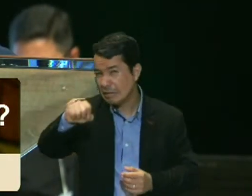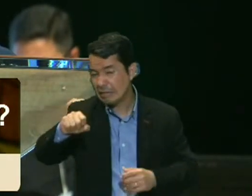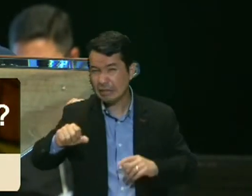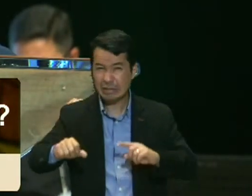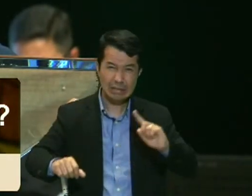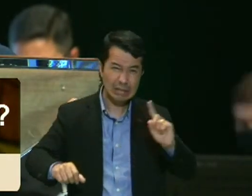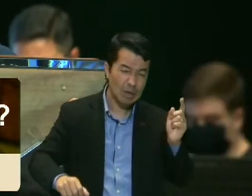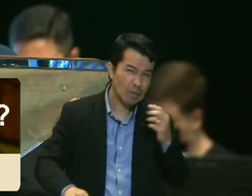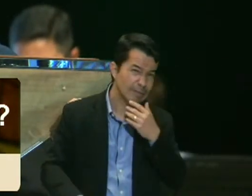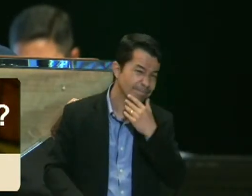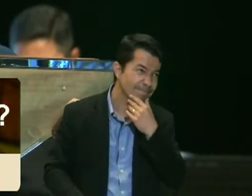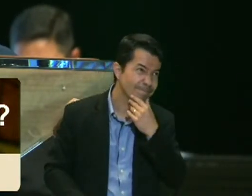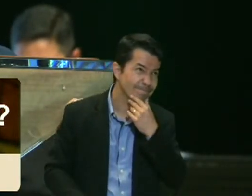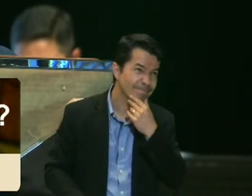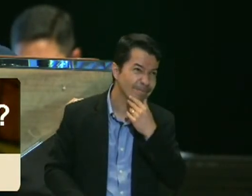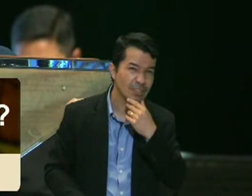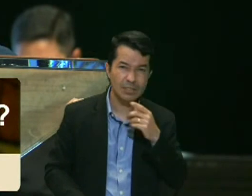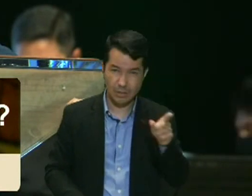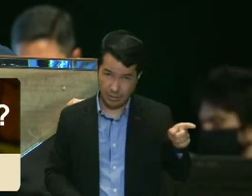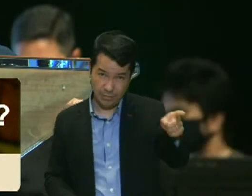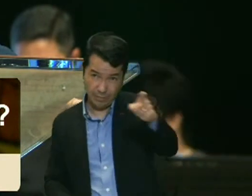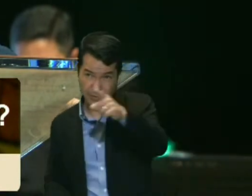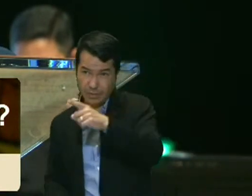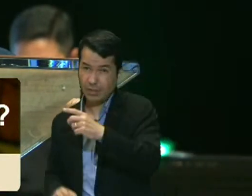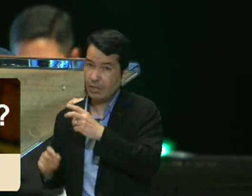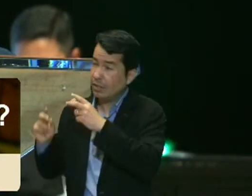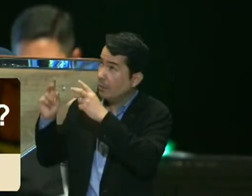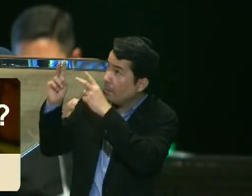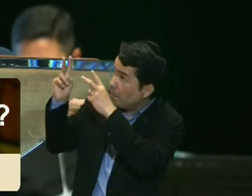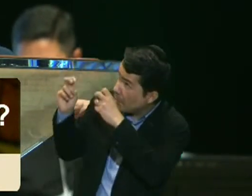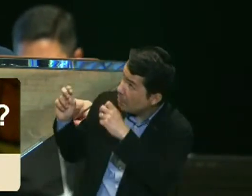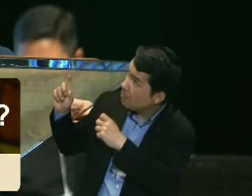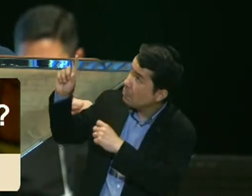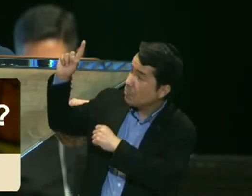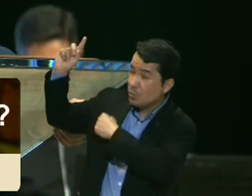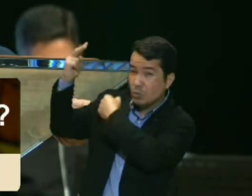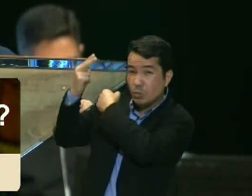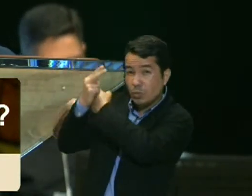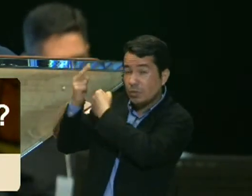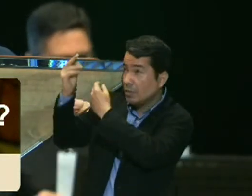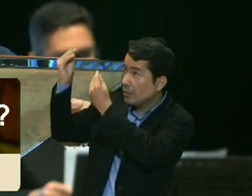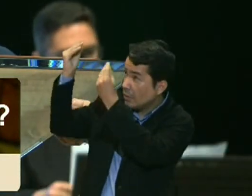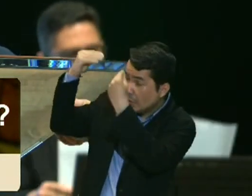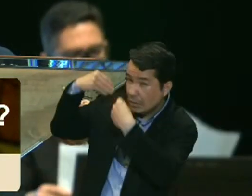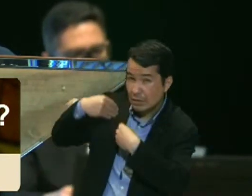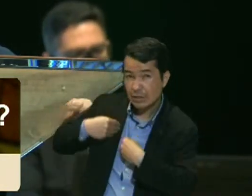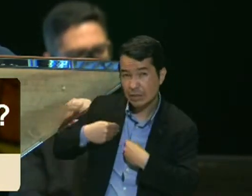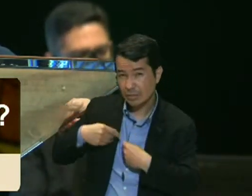Você tem sido sensível à bondade e o cuidado de Deus?